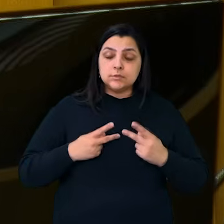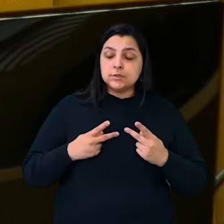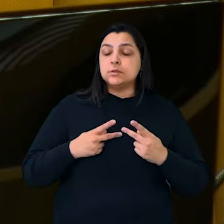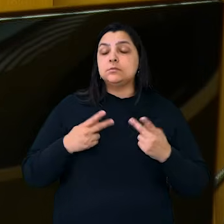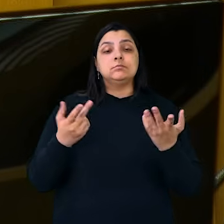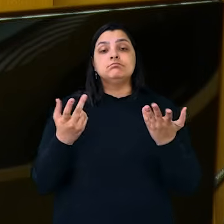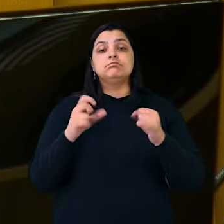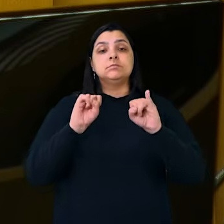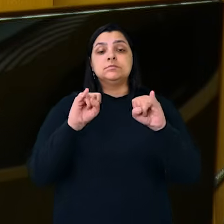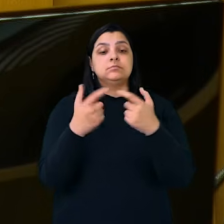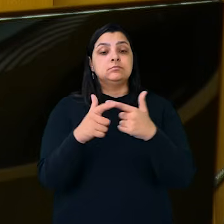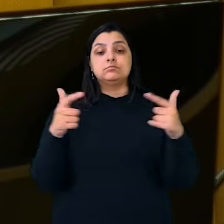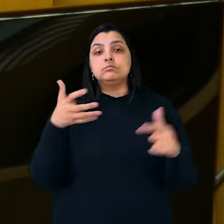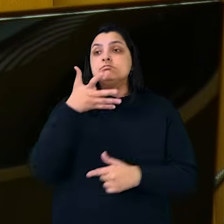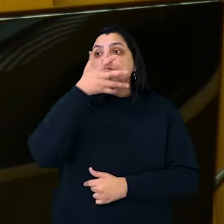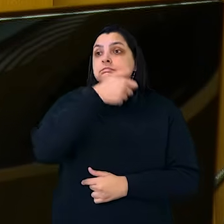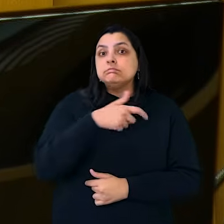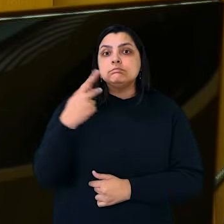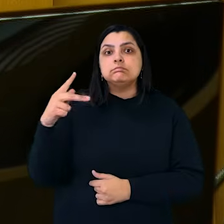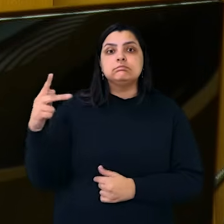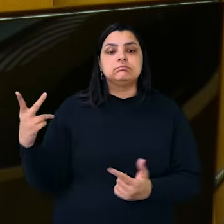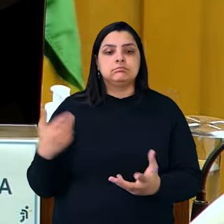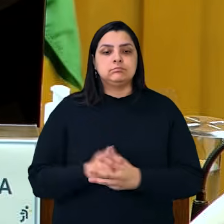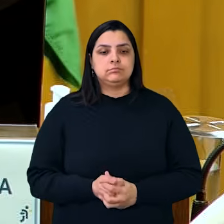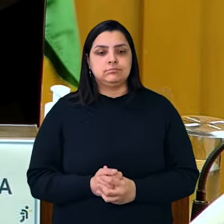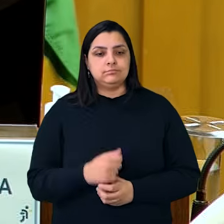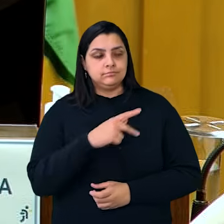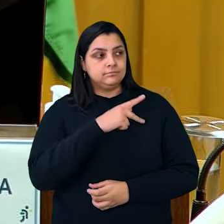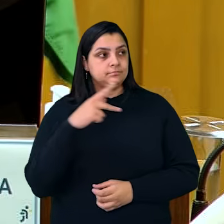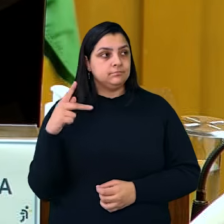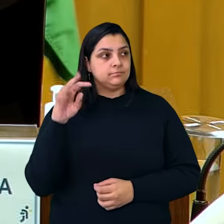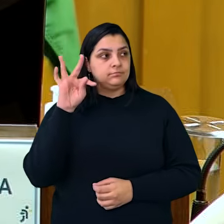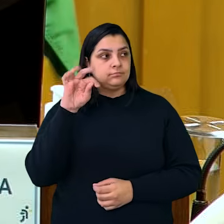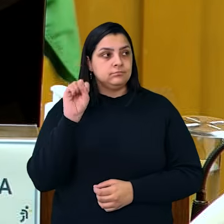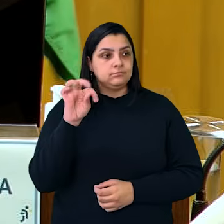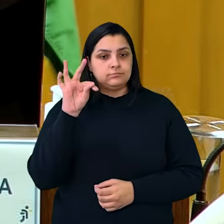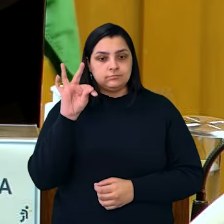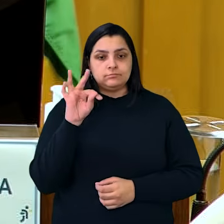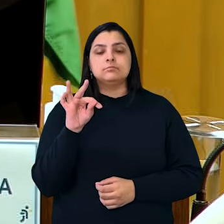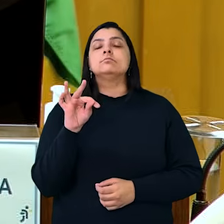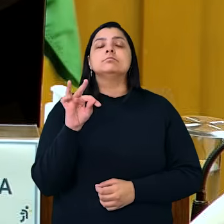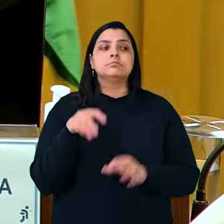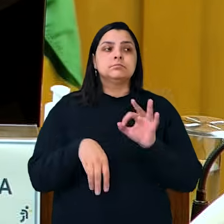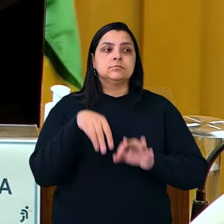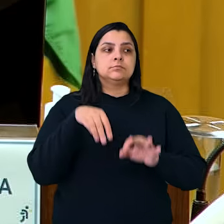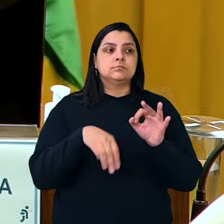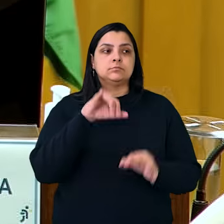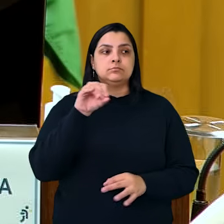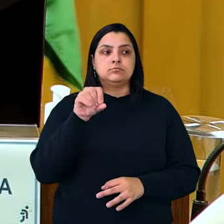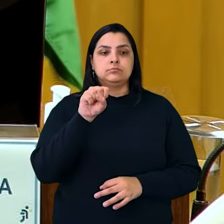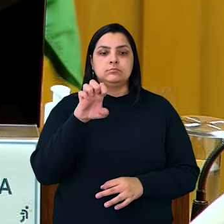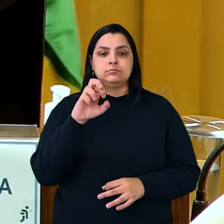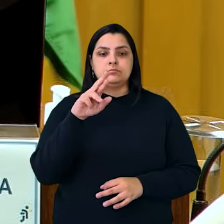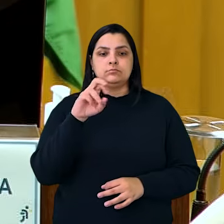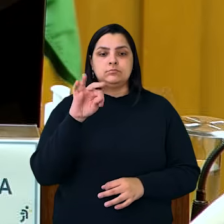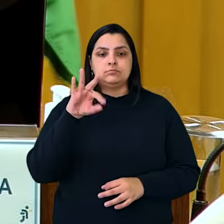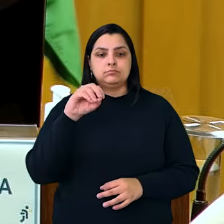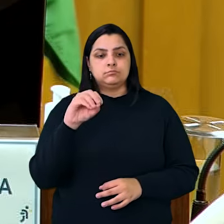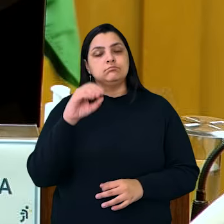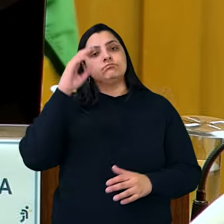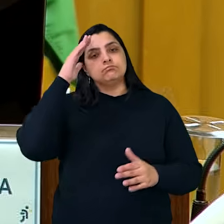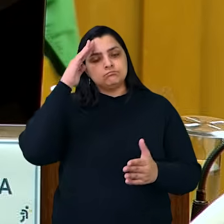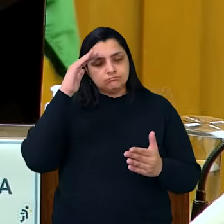humano sem nenhum tipo de salvaguarda à saúde e segurança. O presidente da terceira turma, ministro José Roberto Pimenta, seguiu